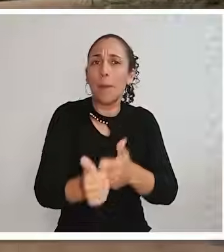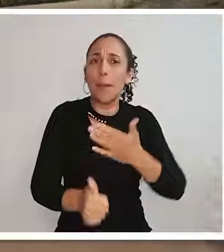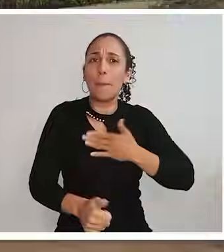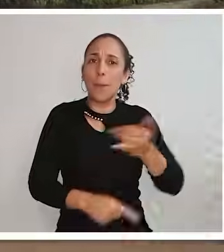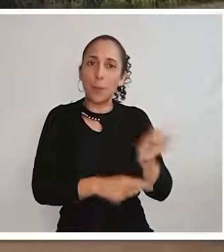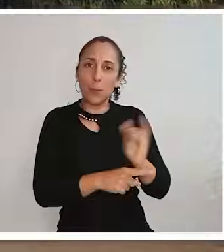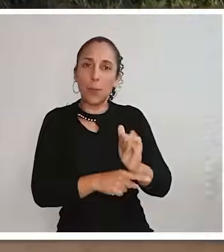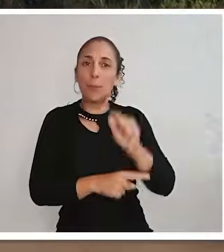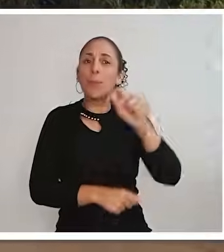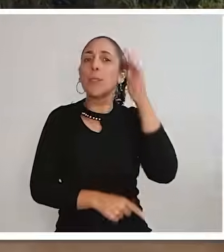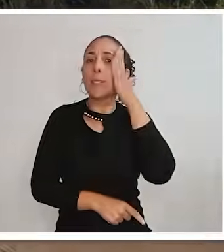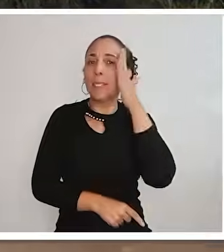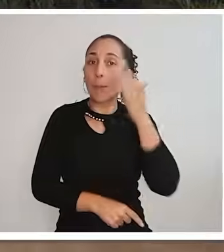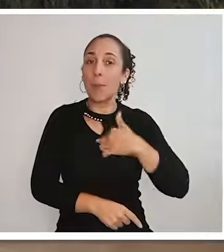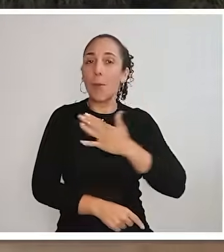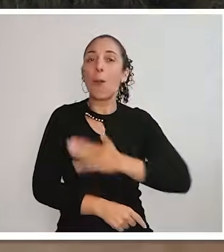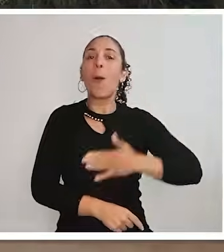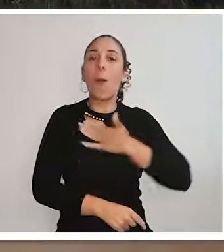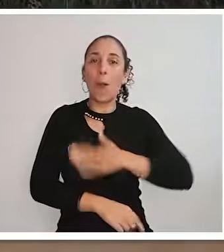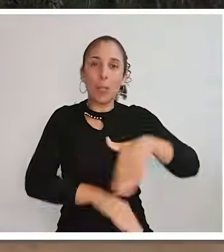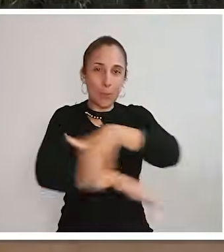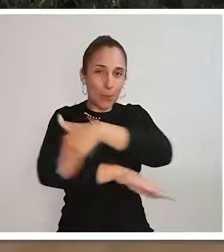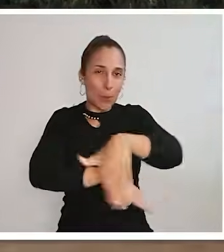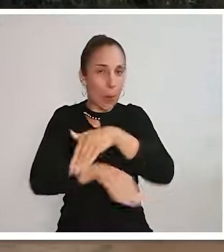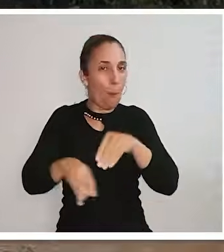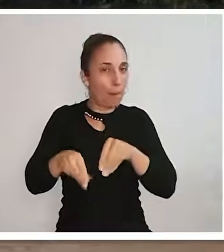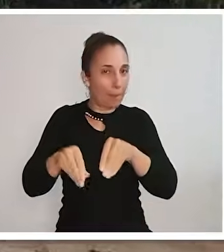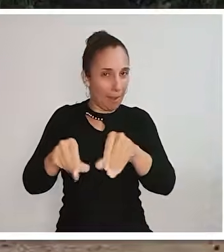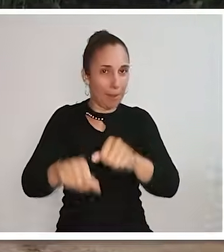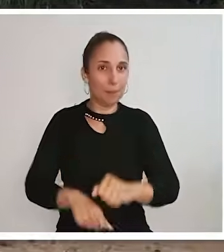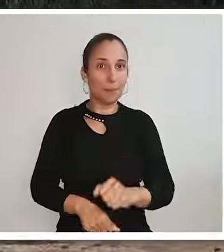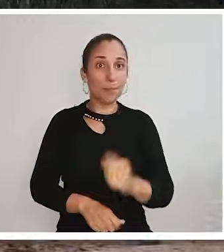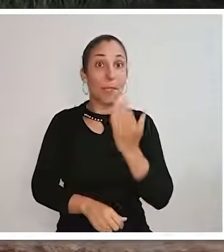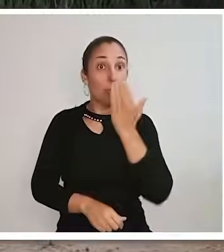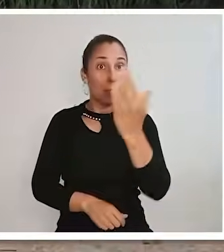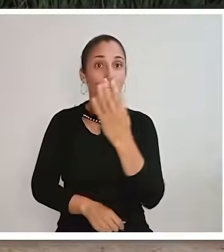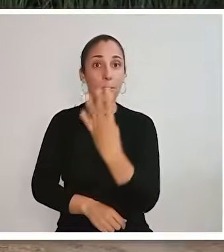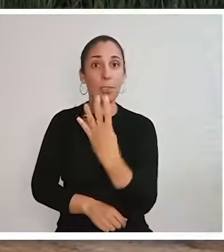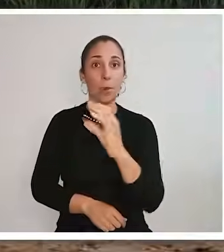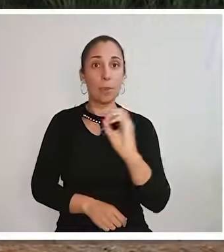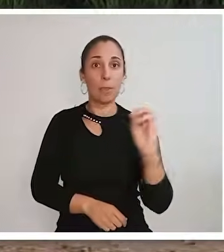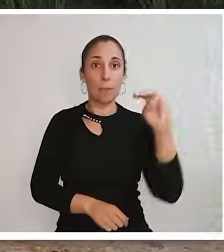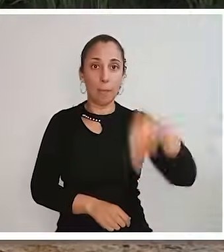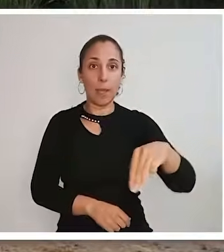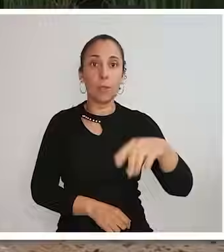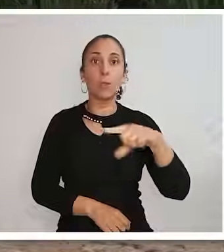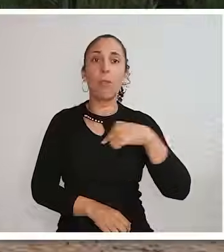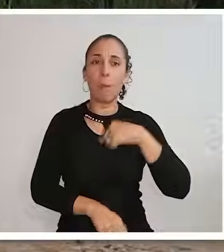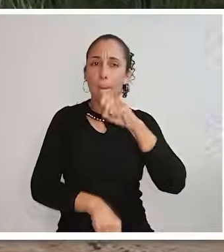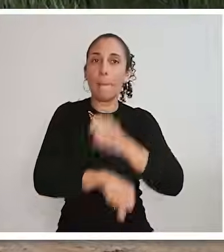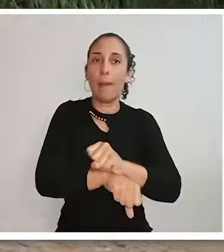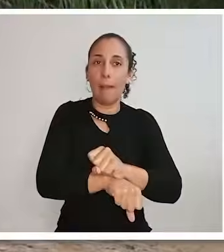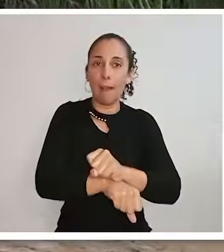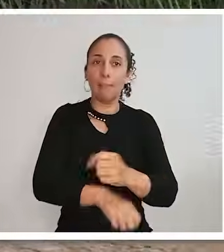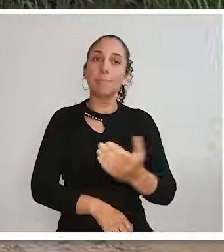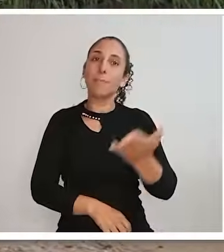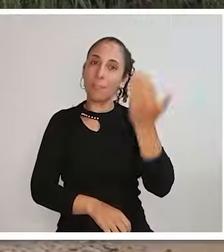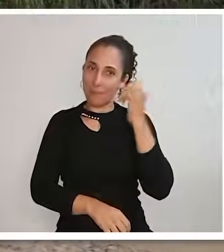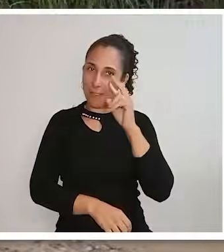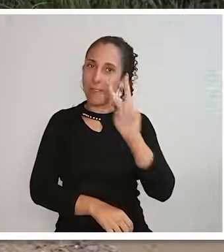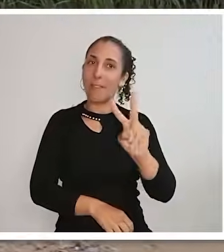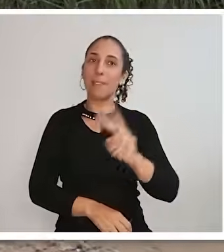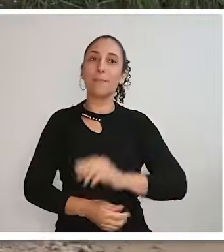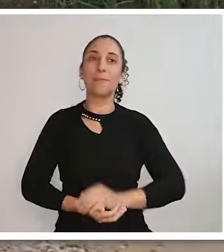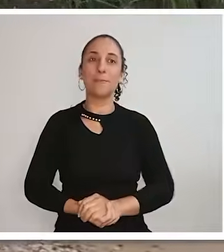dessas estradas que eu gosto de andar. Agora aqui, ó, a 400 metros aqui na frente, vai ter um ponto de interesse para a gente dar uma olhada. Vamos